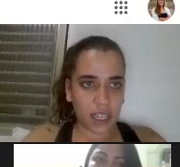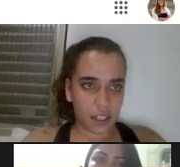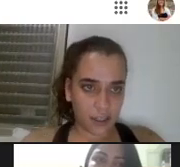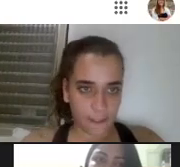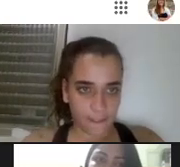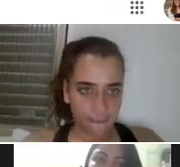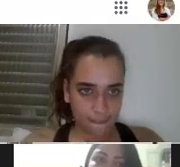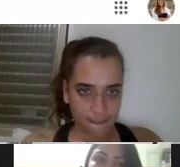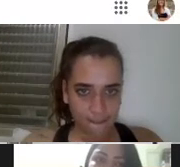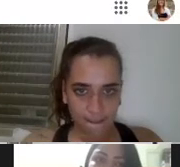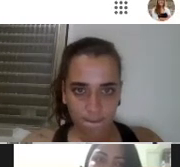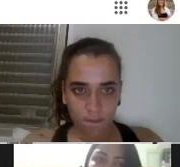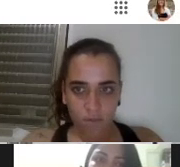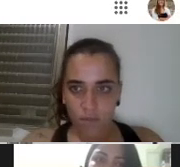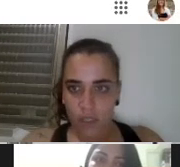Concretagem.